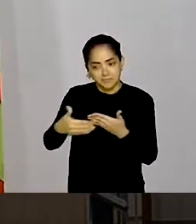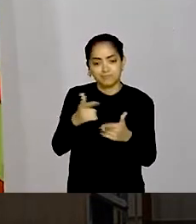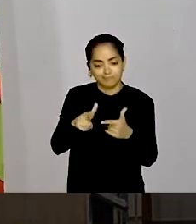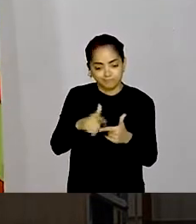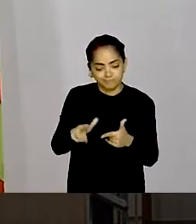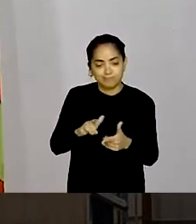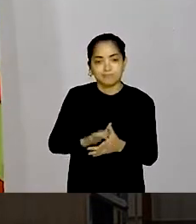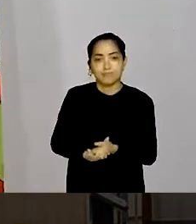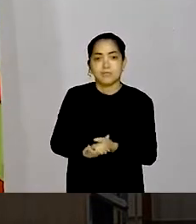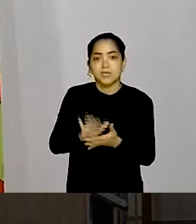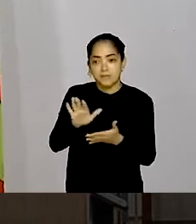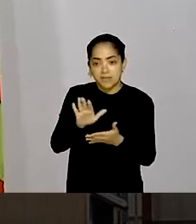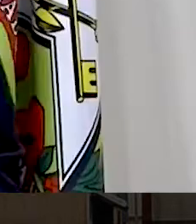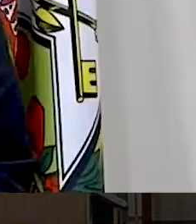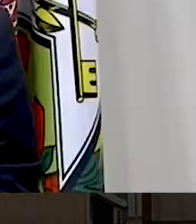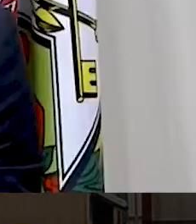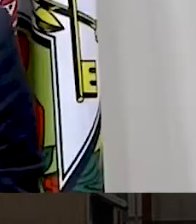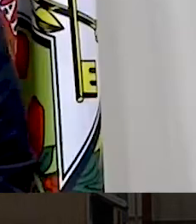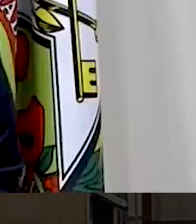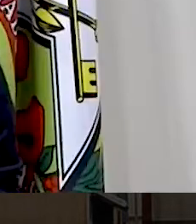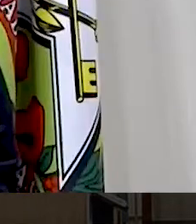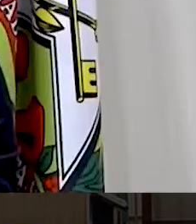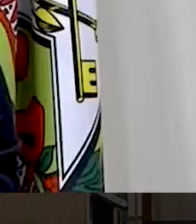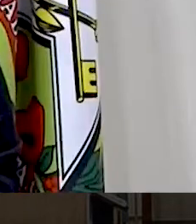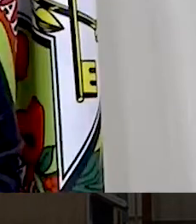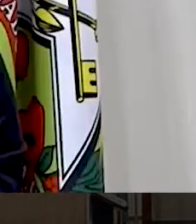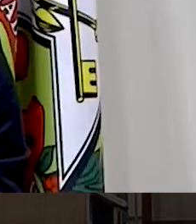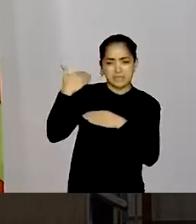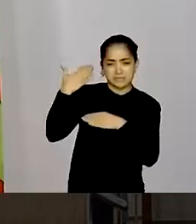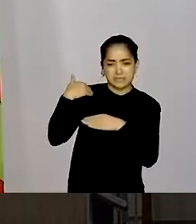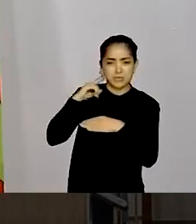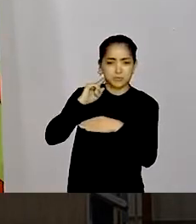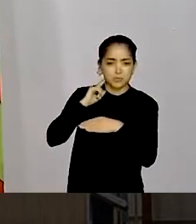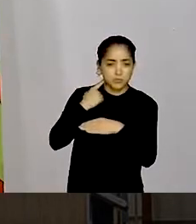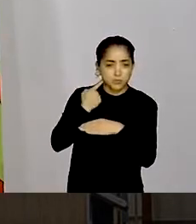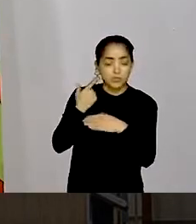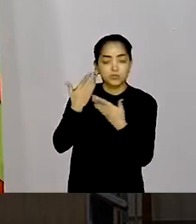Então, pega esse teu videozinho lixo, pega esse teu passado imundo e